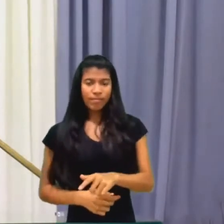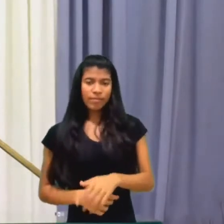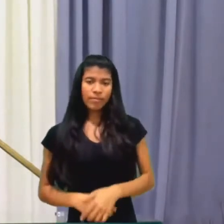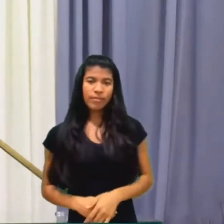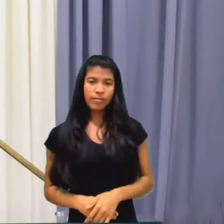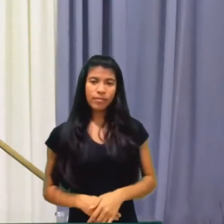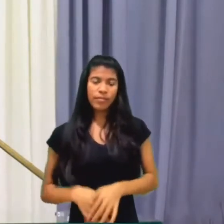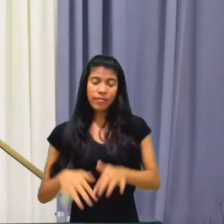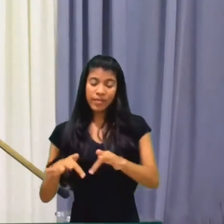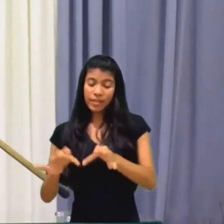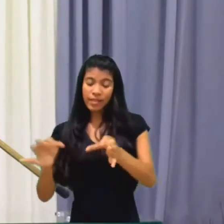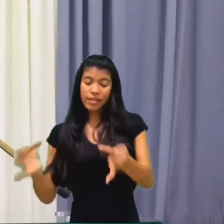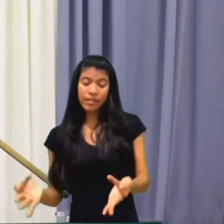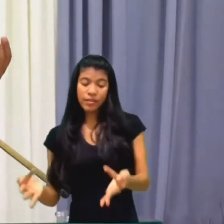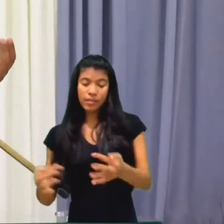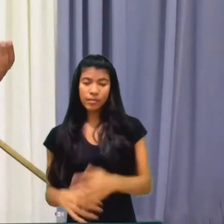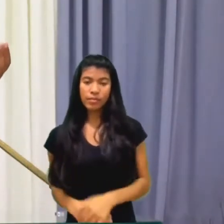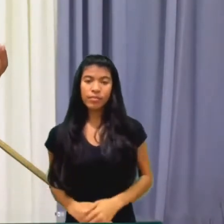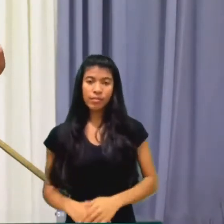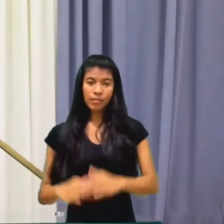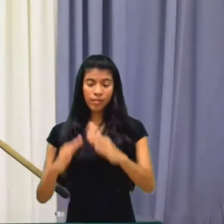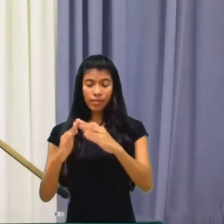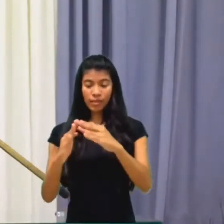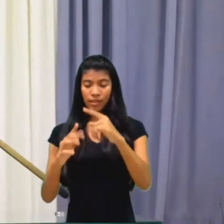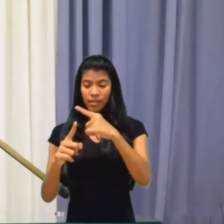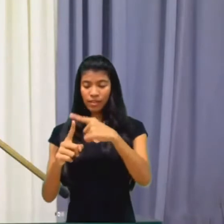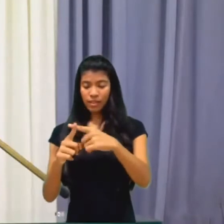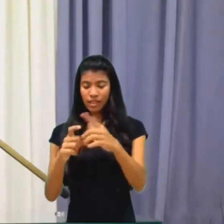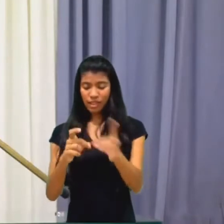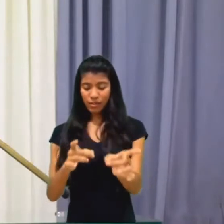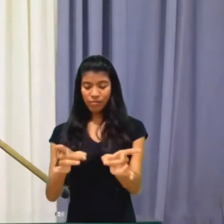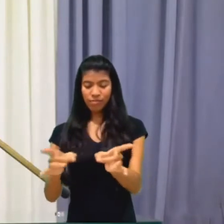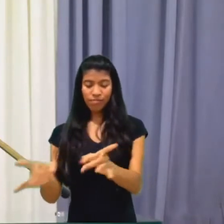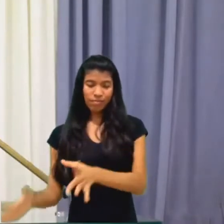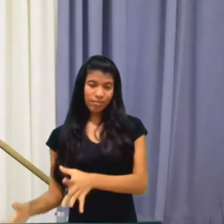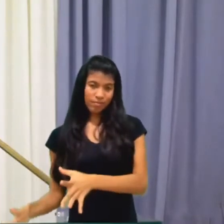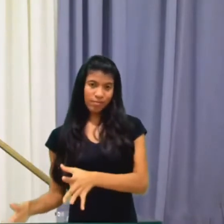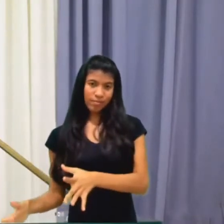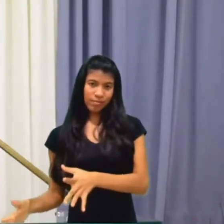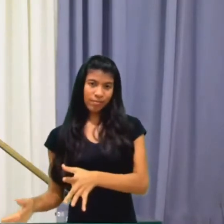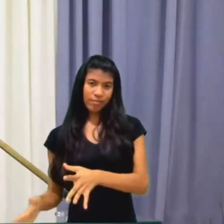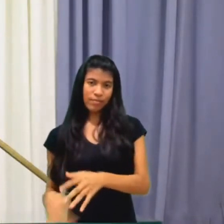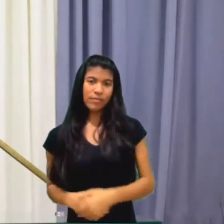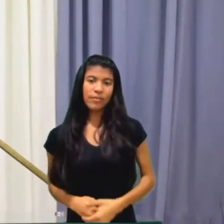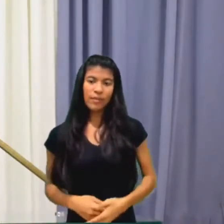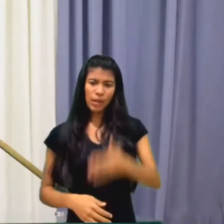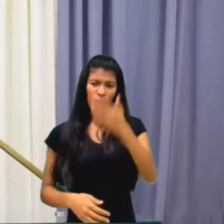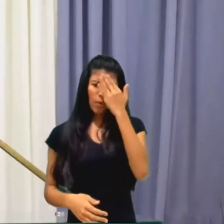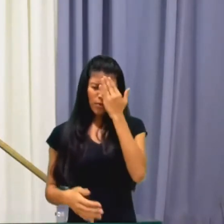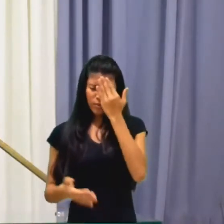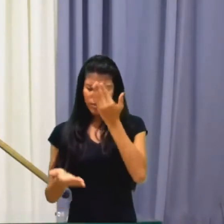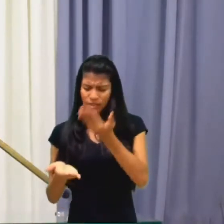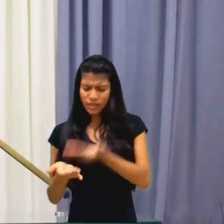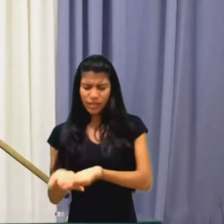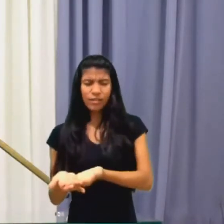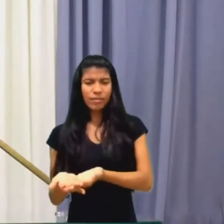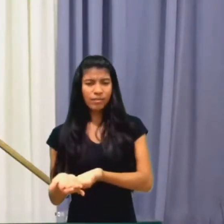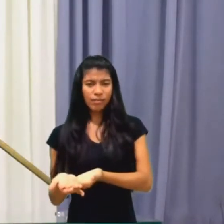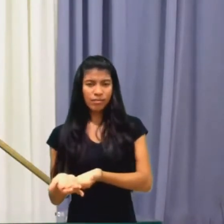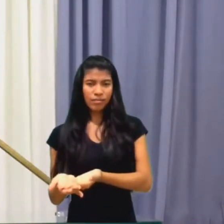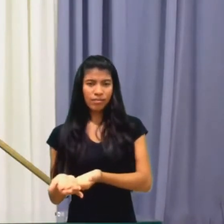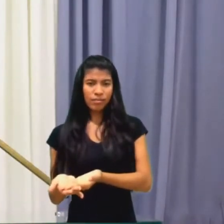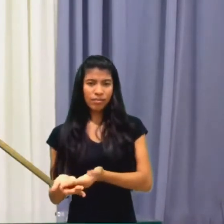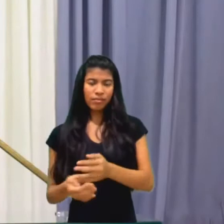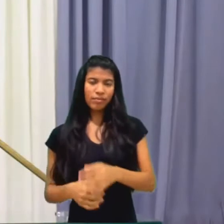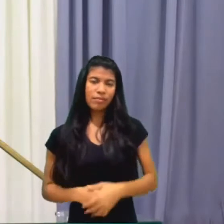Simplesmente a igreja abriu mão dessa autoridade para confiar, não é?